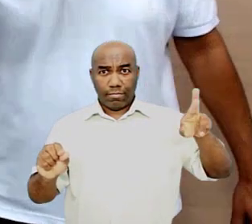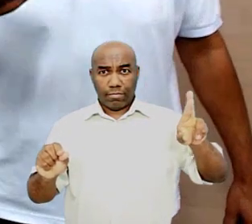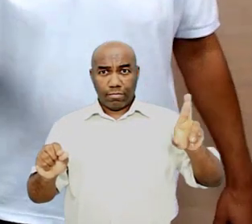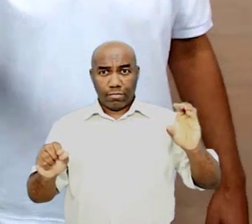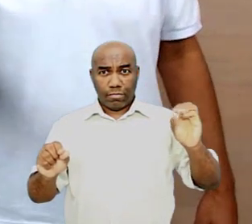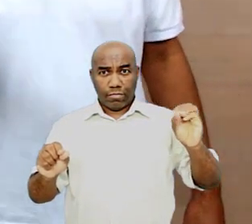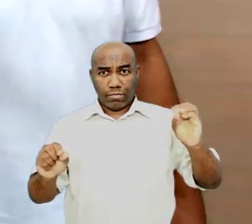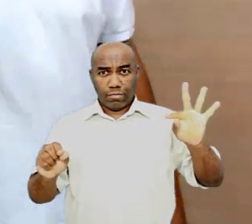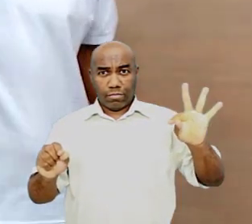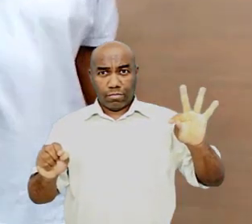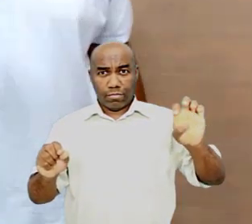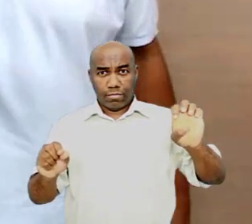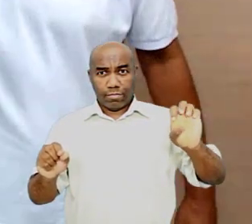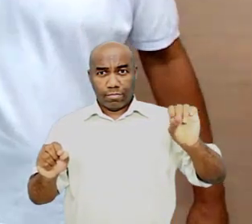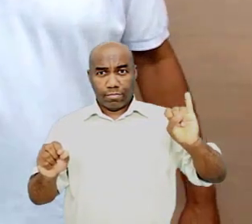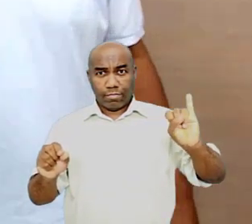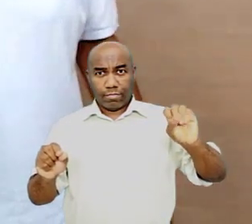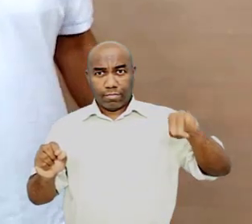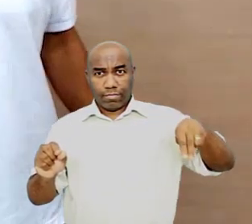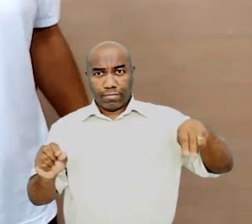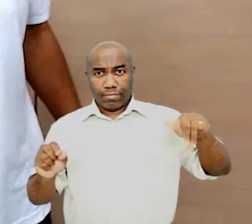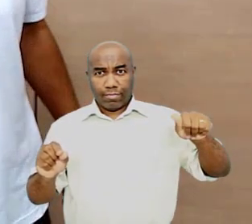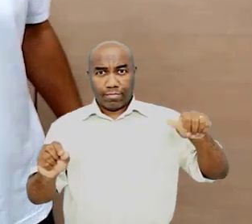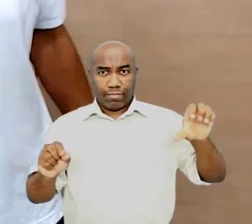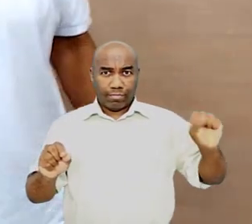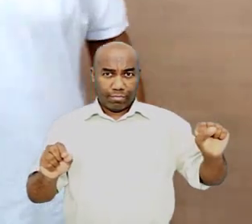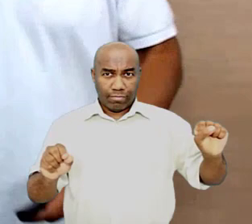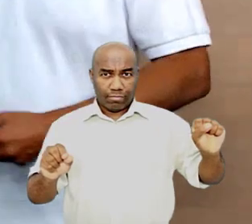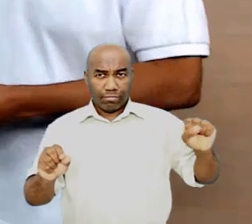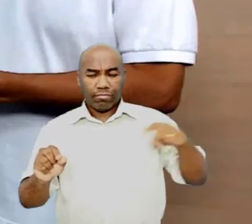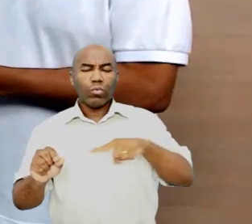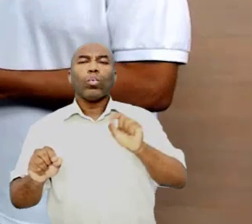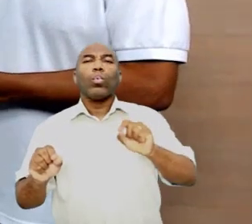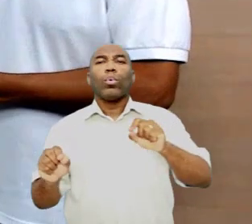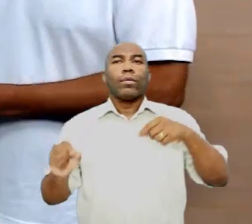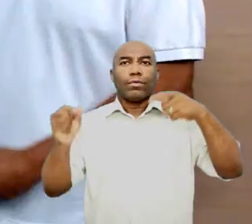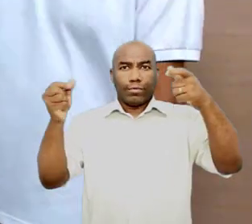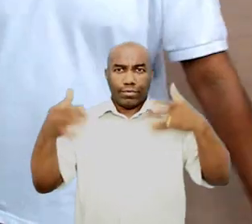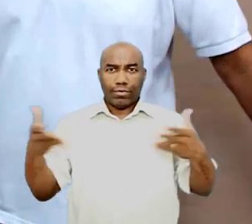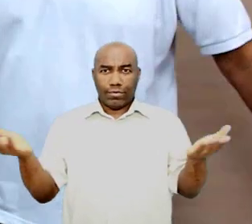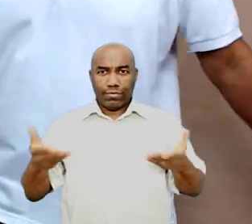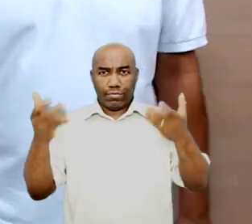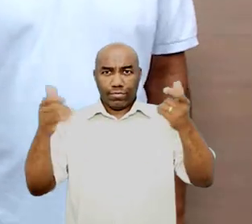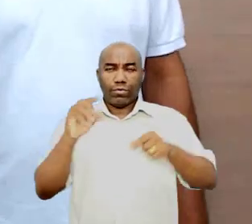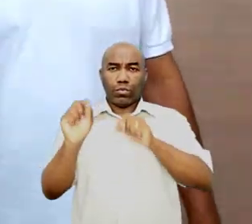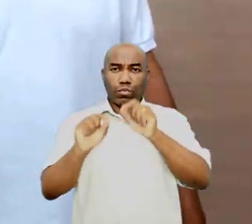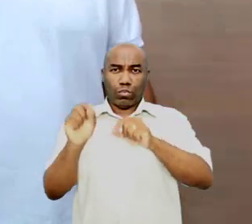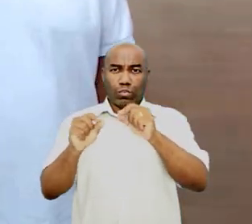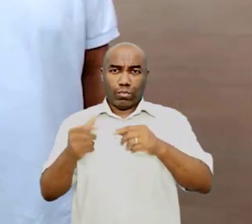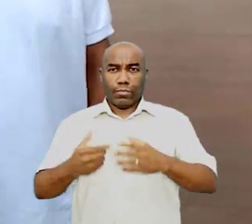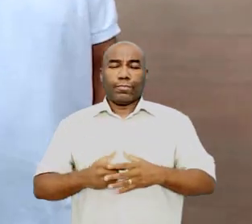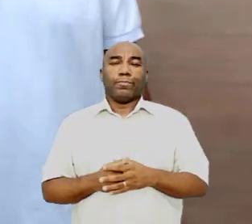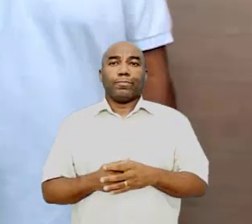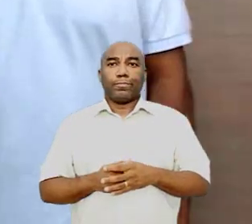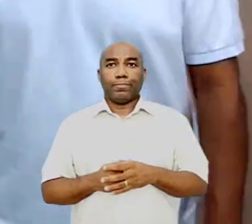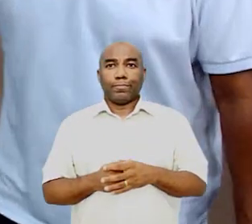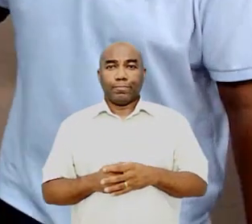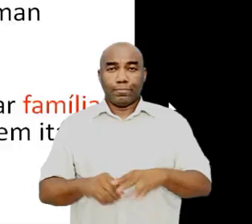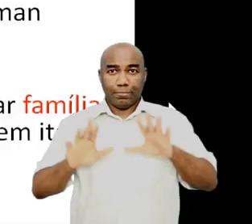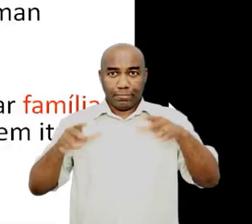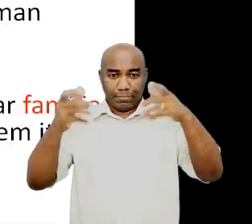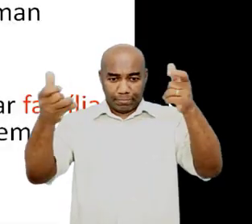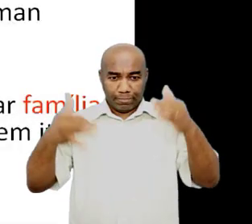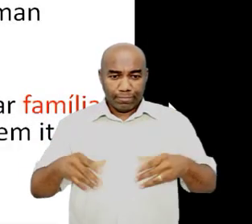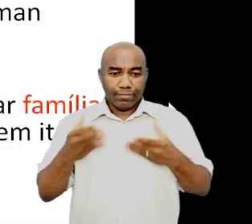a nossa aula inicial vai ser nomenclatura viral. Então, vamos começar com a nomenclatura viral. Repare que